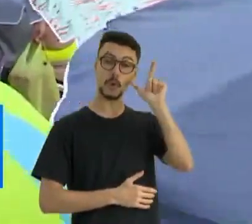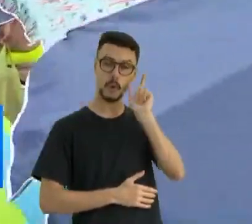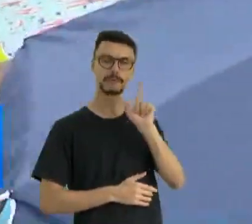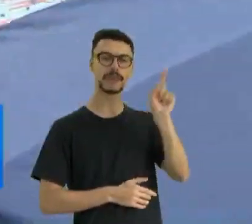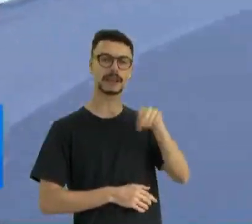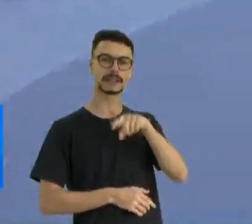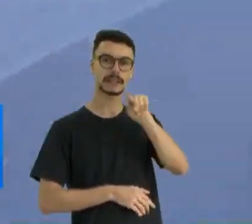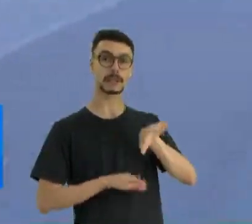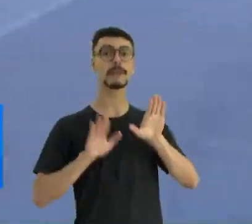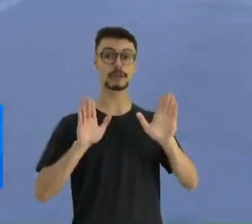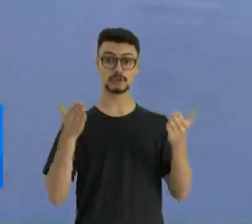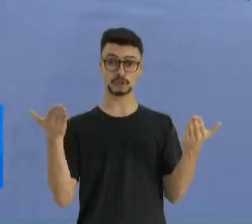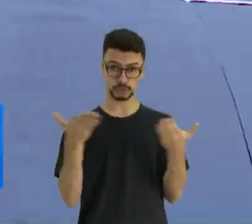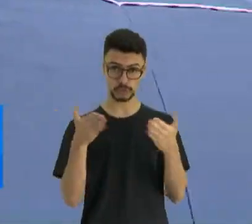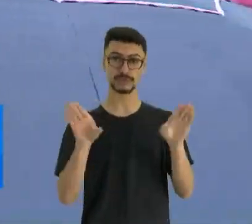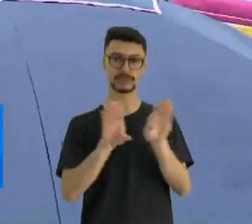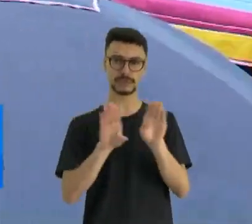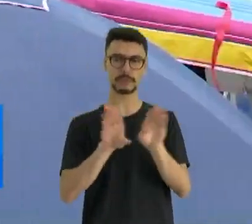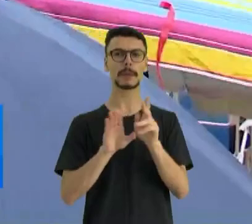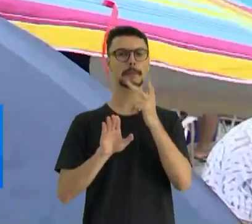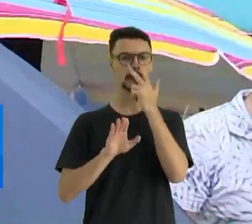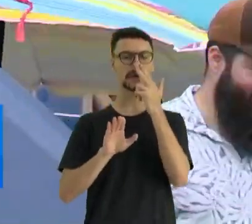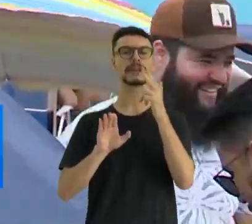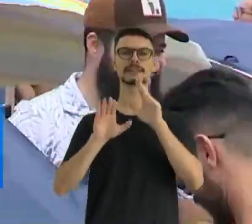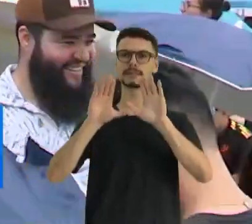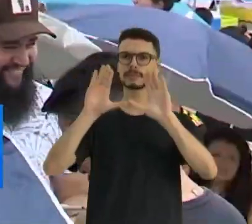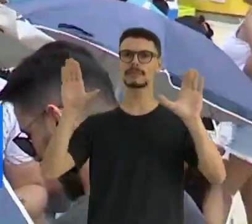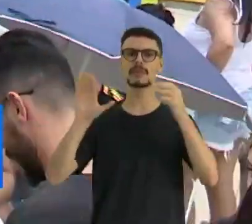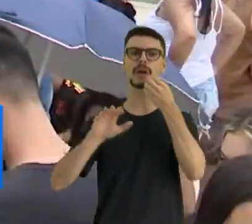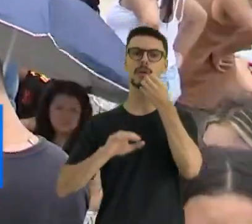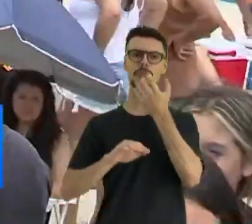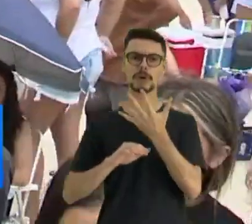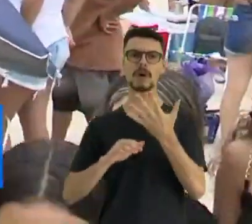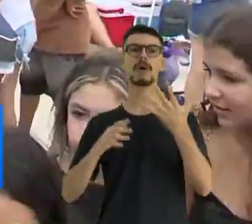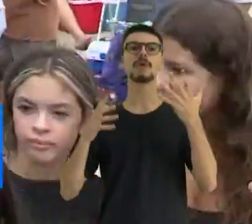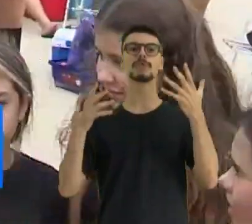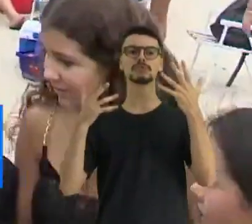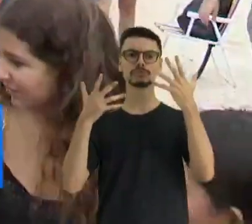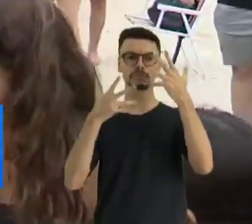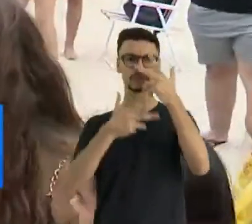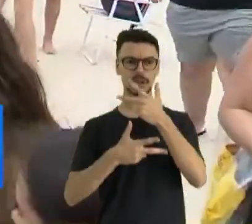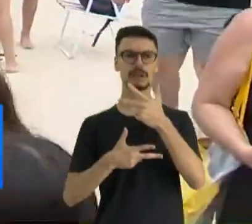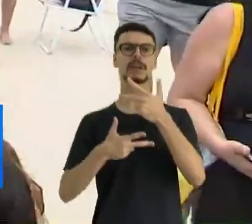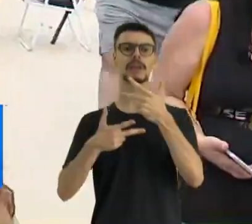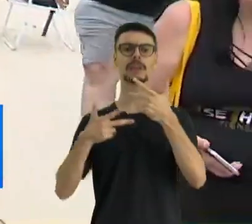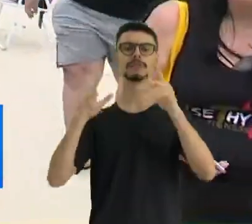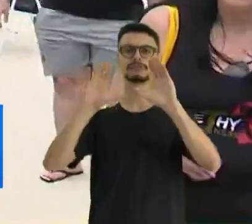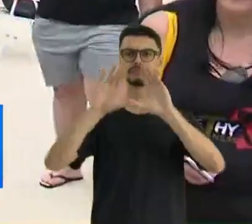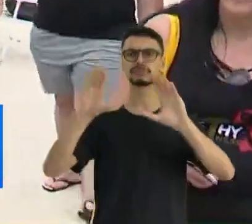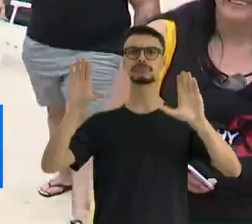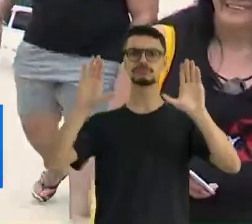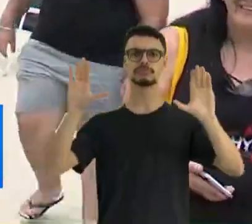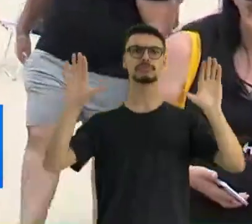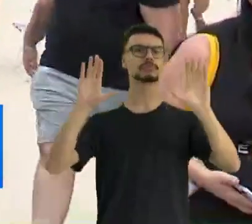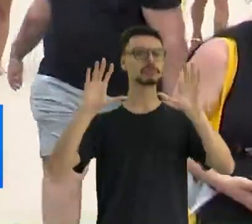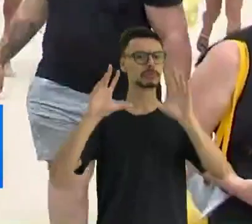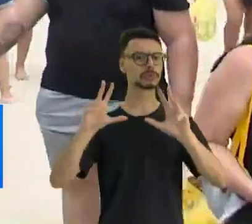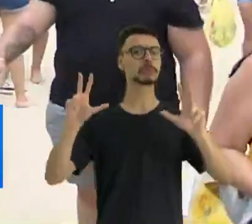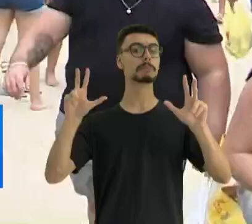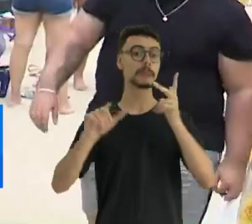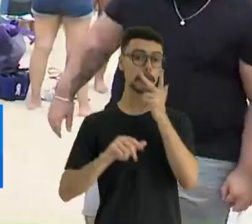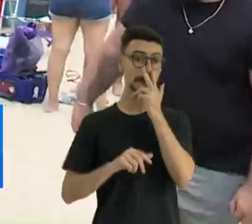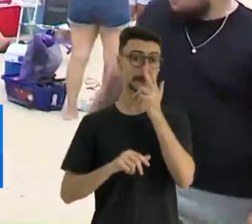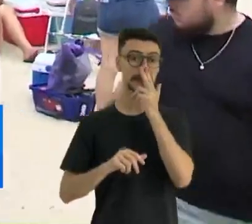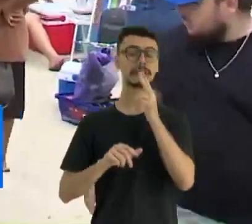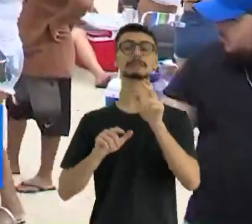ter. Ó, e o tempo tá abrindo, tá? A gente já consegue ver um céu azul aqui, as nuvens estão se abrindo. A expectativa é de um